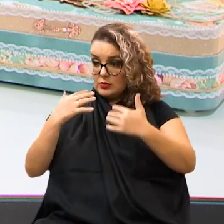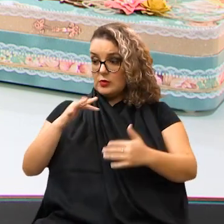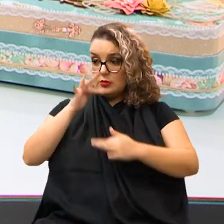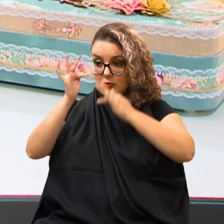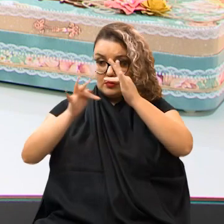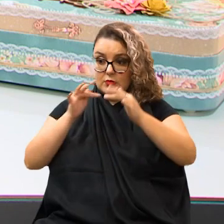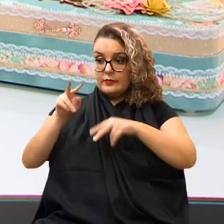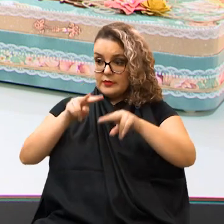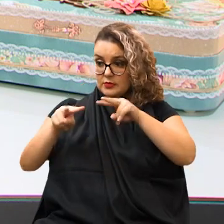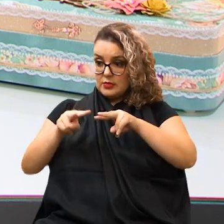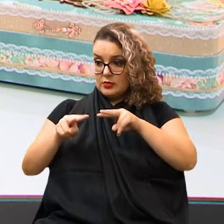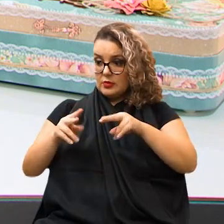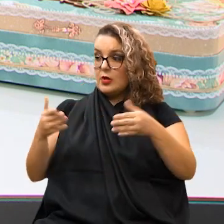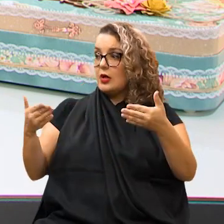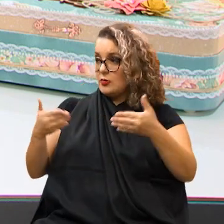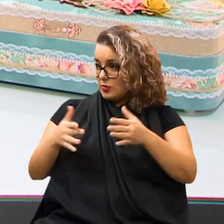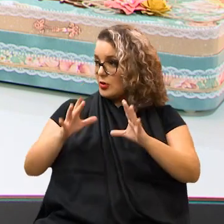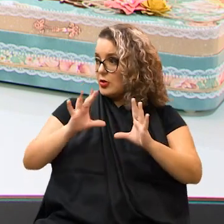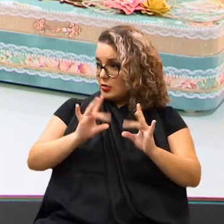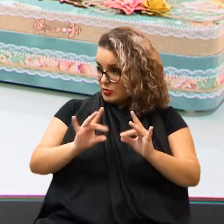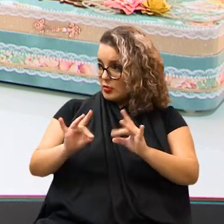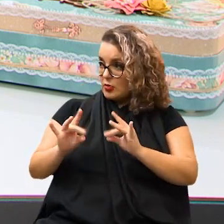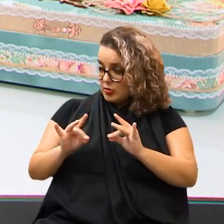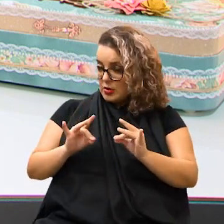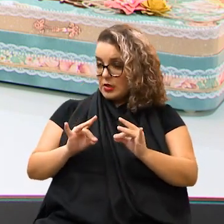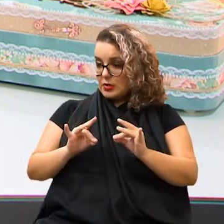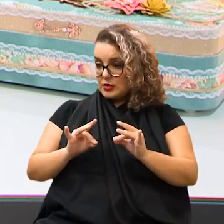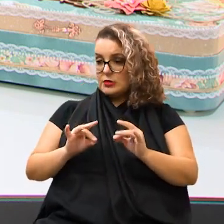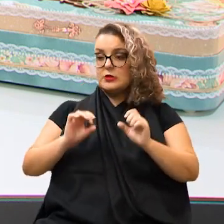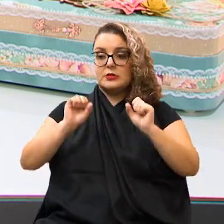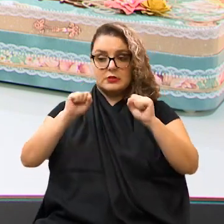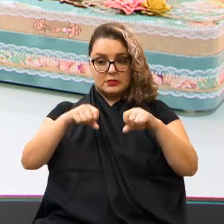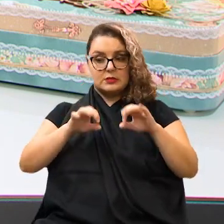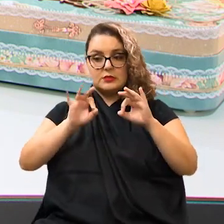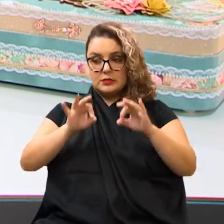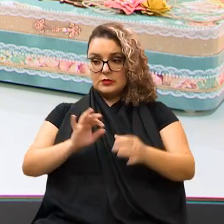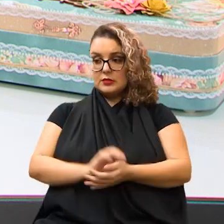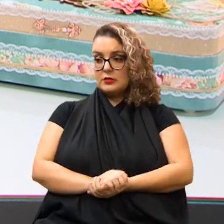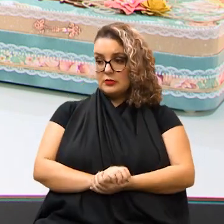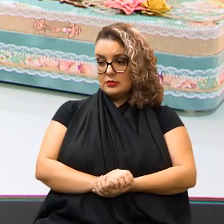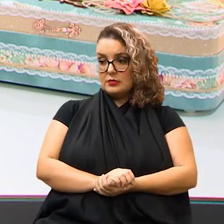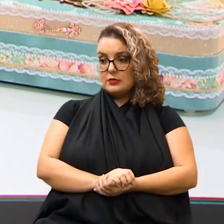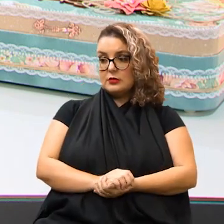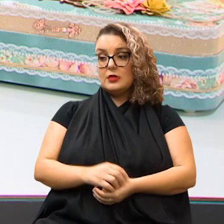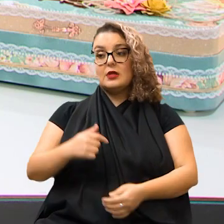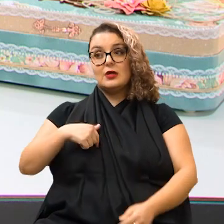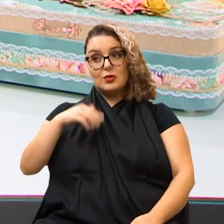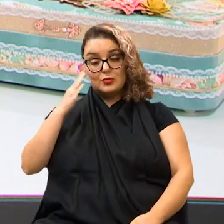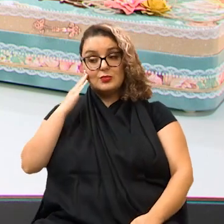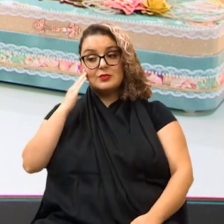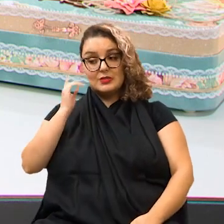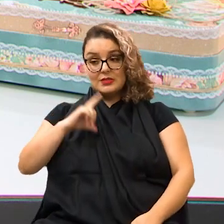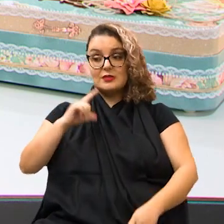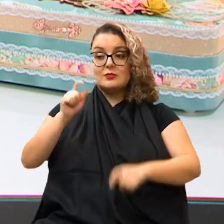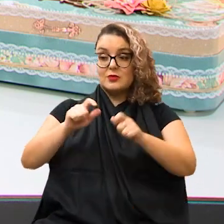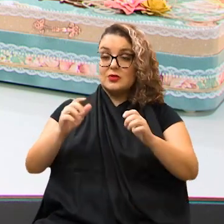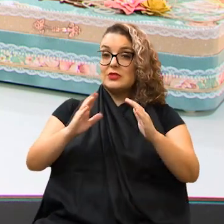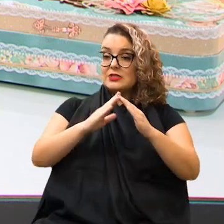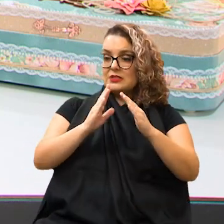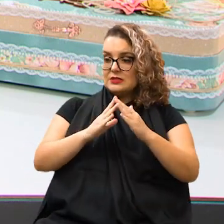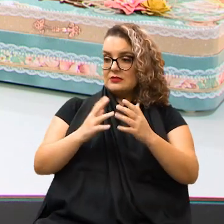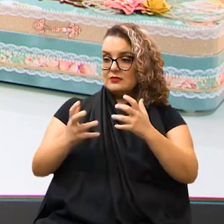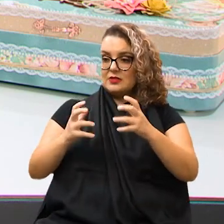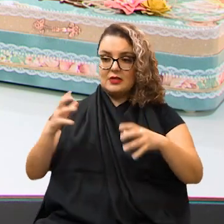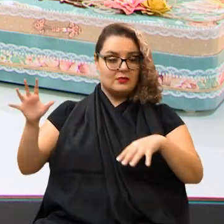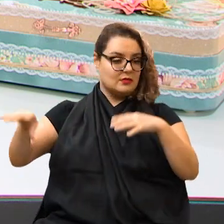cores, visualizamos, aí a gente vem com a cola quente. Exatamente. Porque eu sei que existe pessoa em casa que já